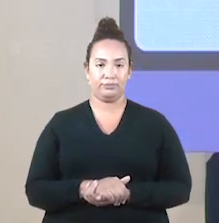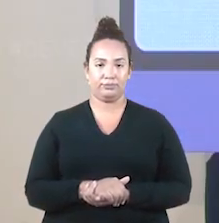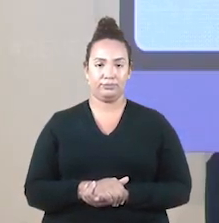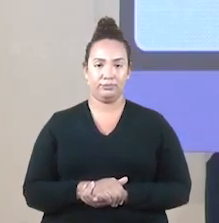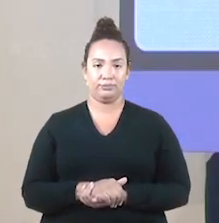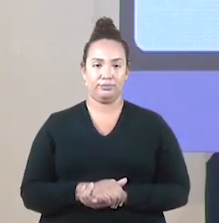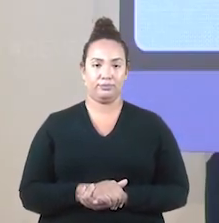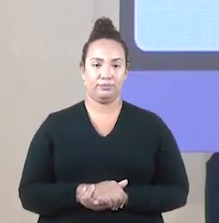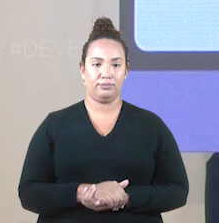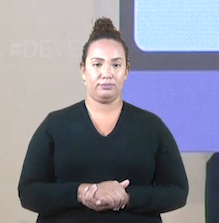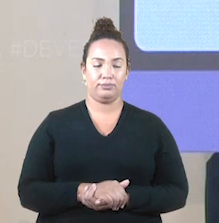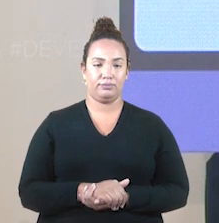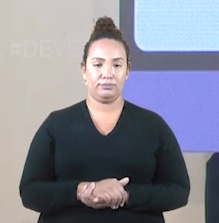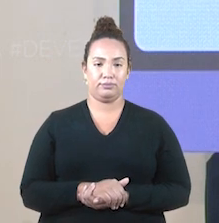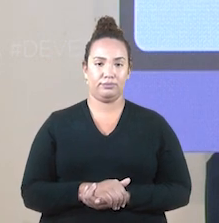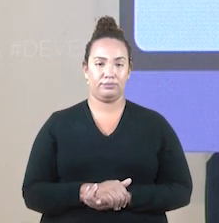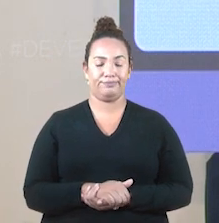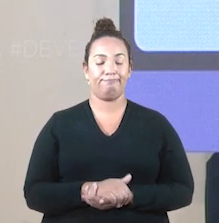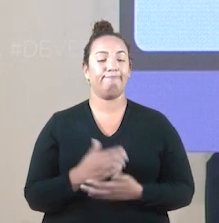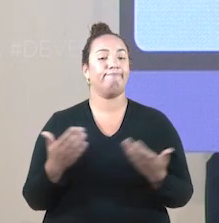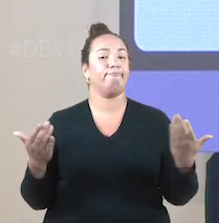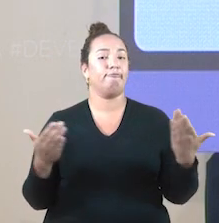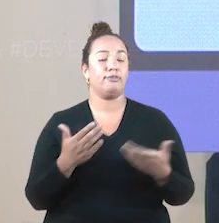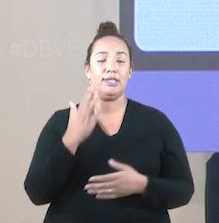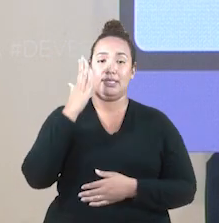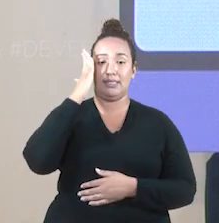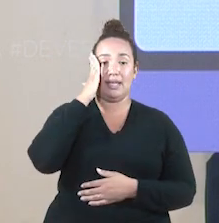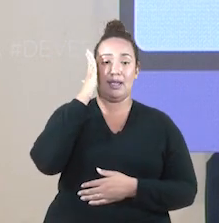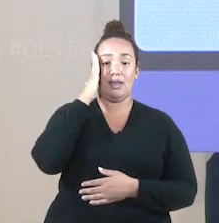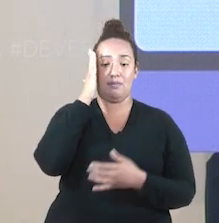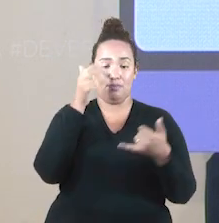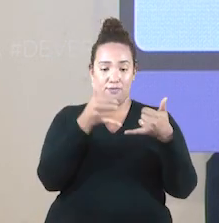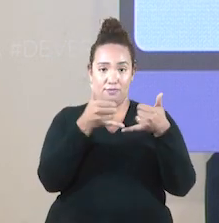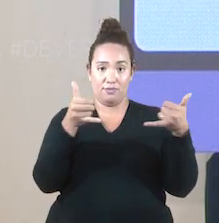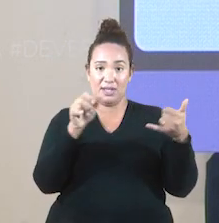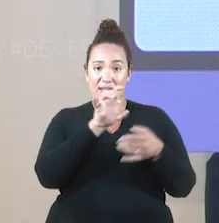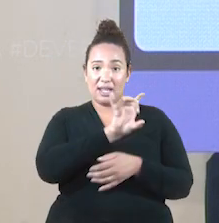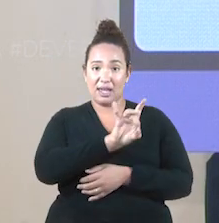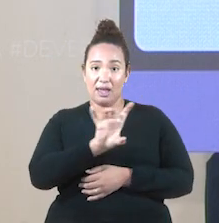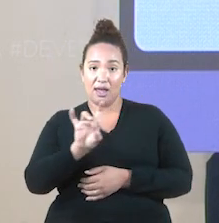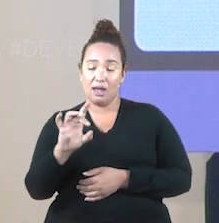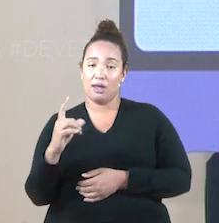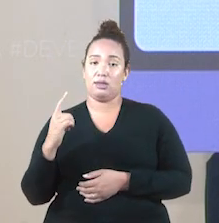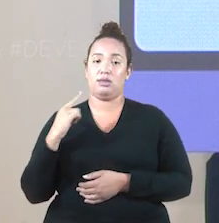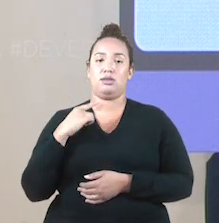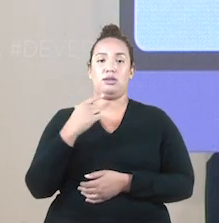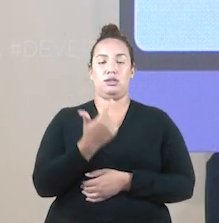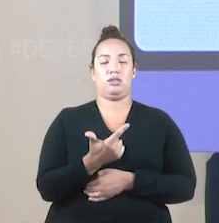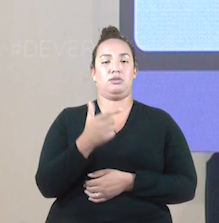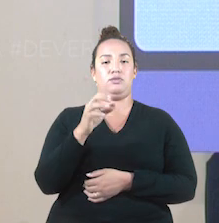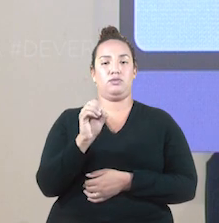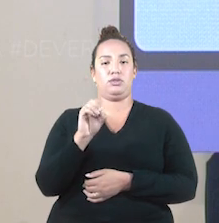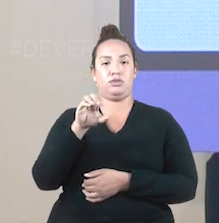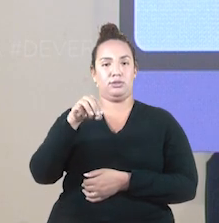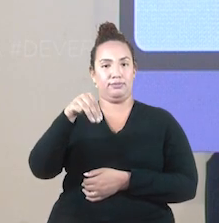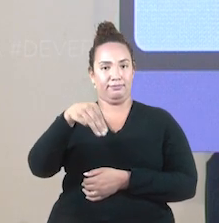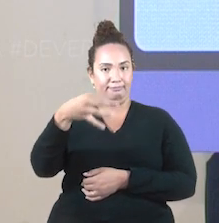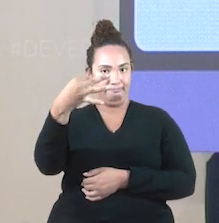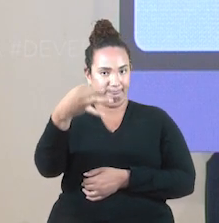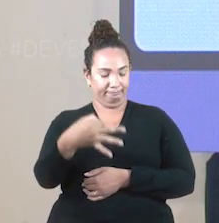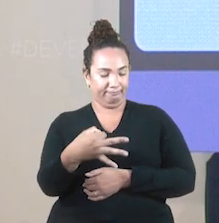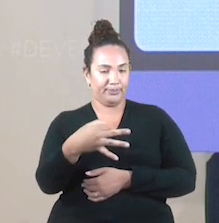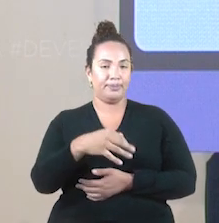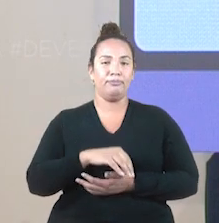Agora, nós sabemos que cada tira dessa de barbante tem 20 centímetros,